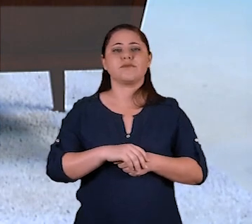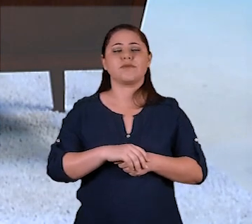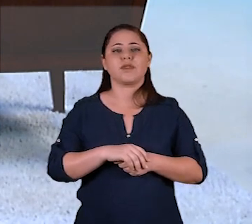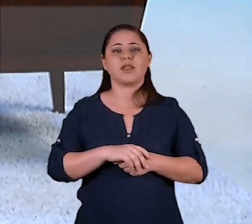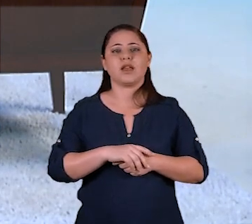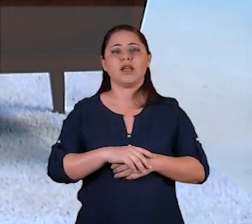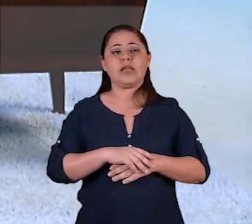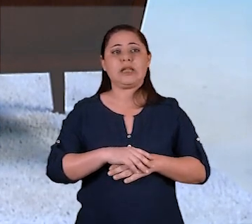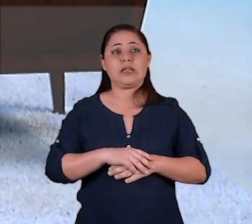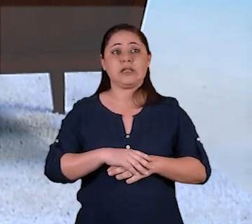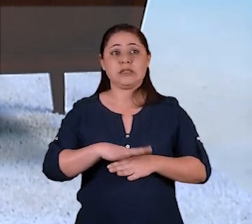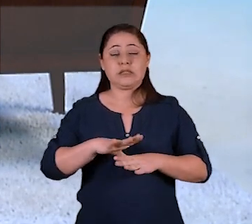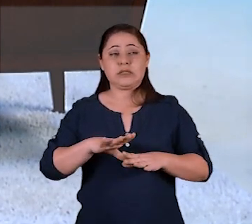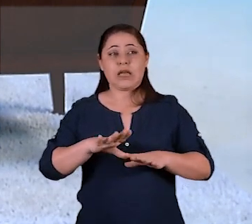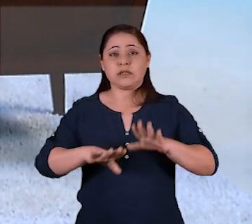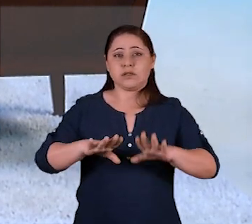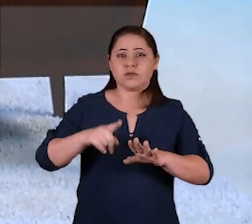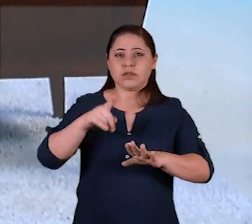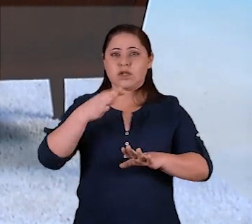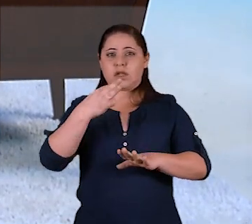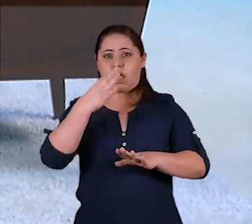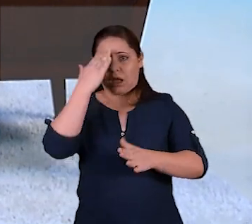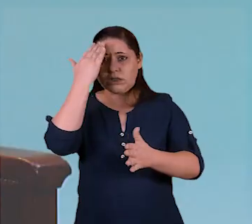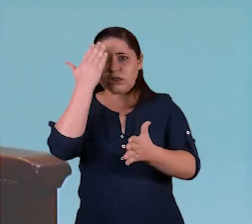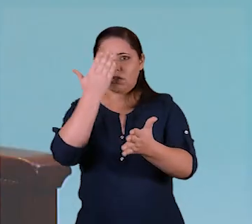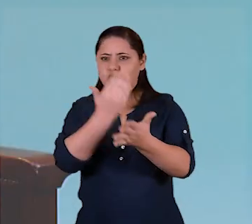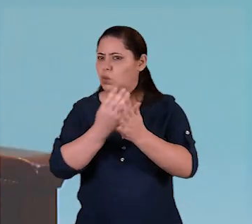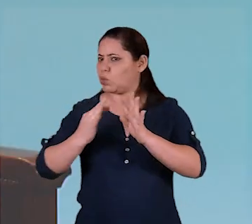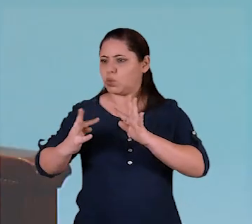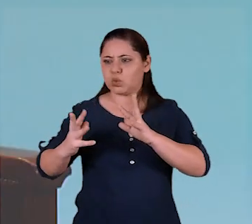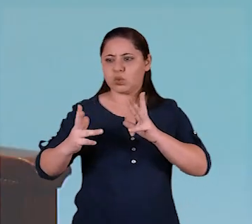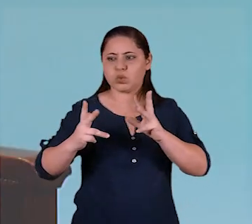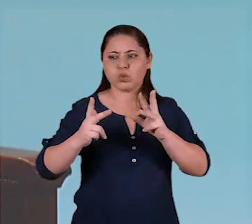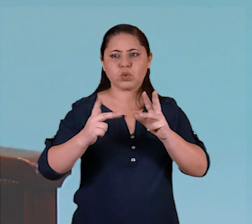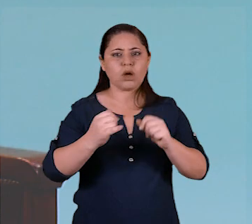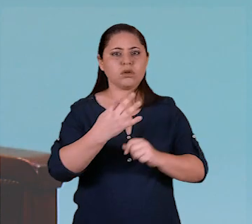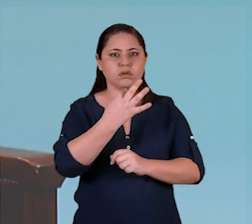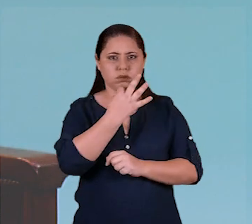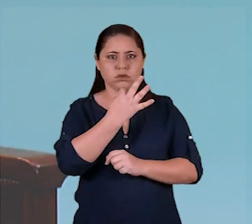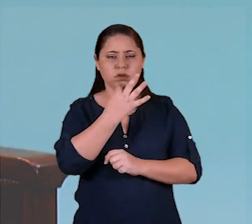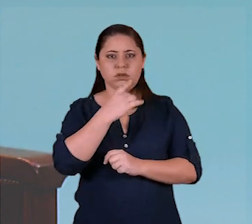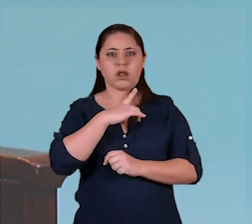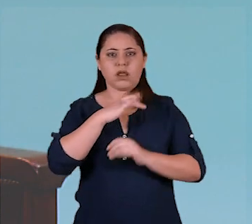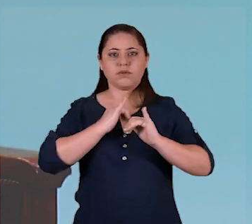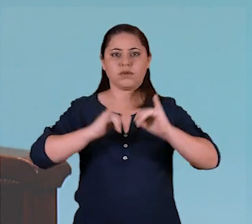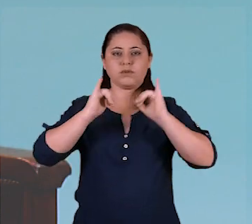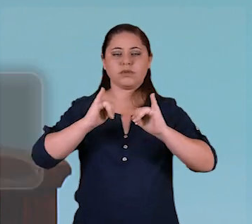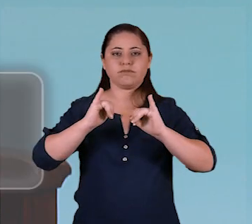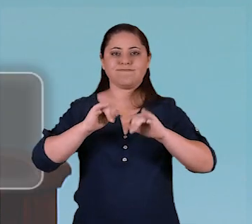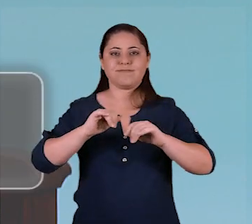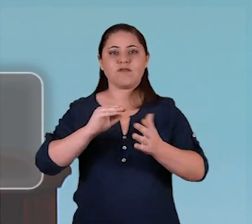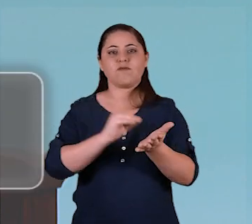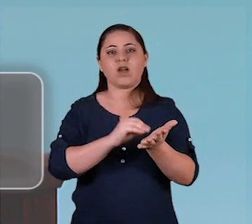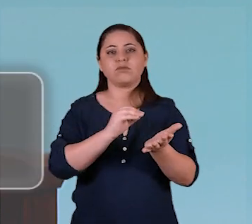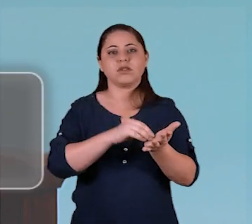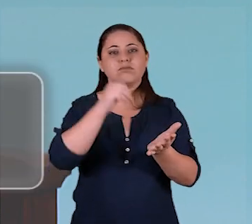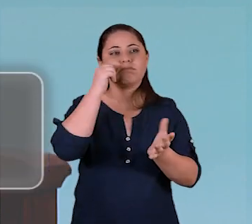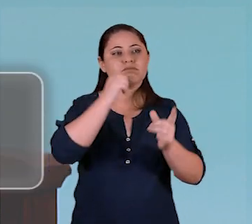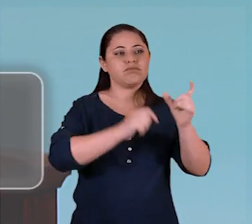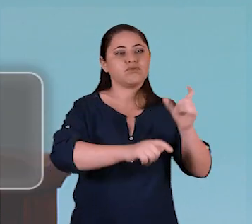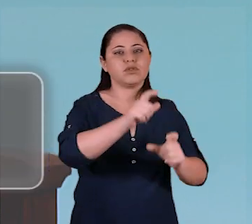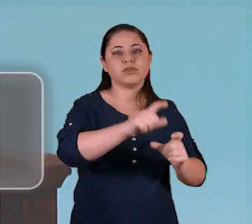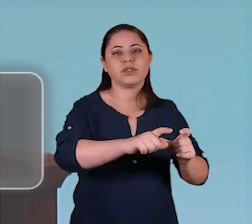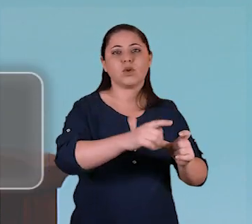Por mais que você acredite que todos têm a informação, o que nós vemos é que muitas mulheres ainda não têm a informação